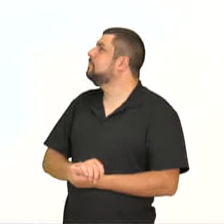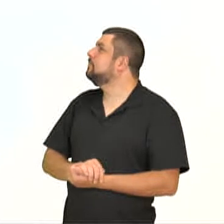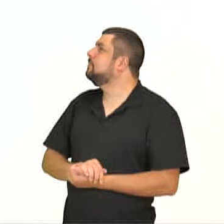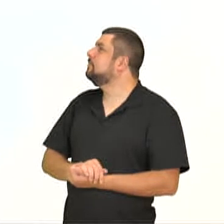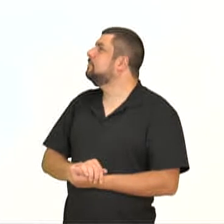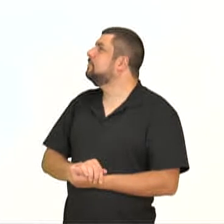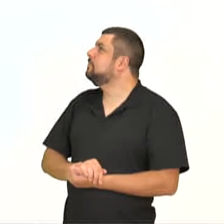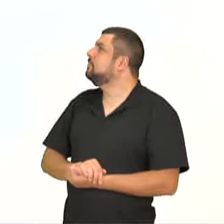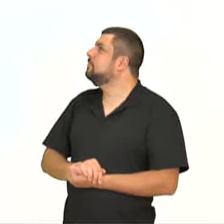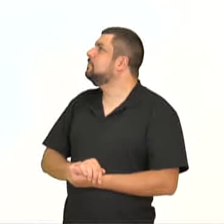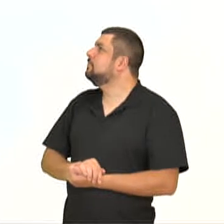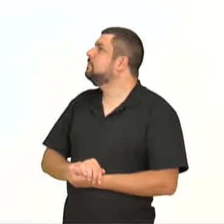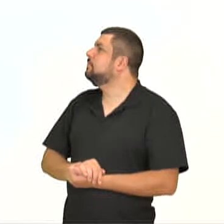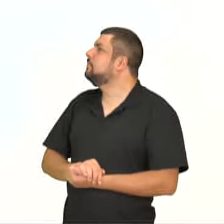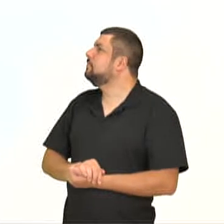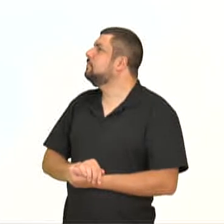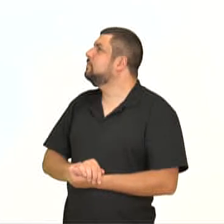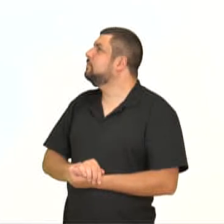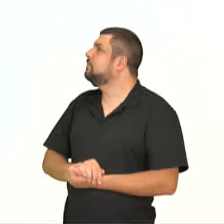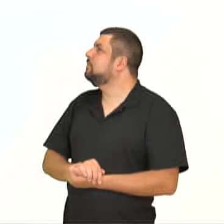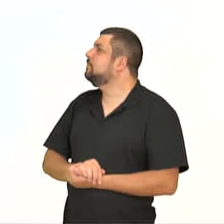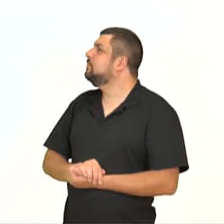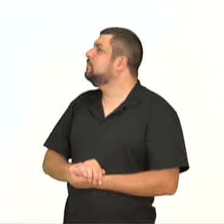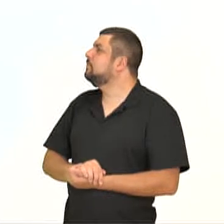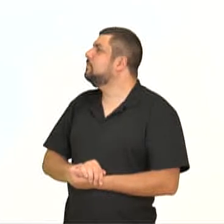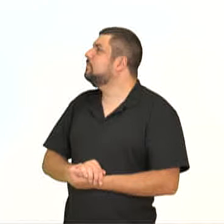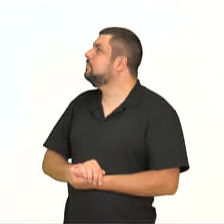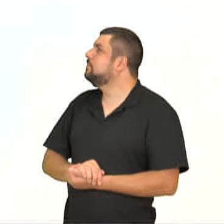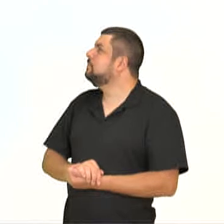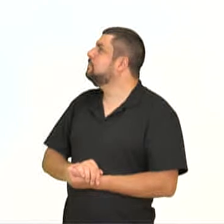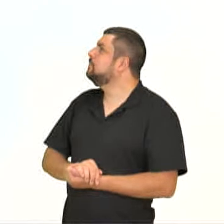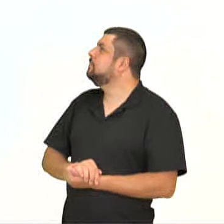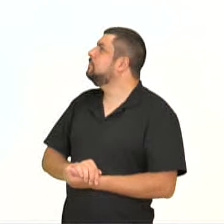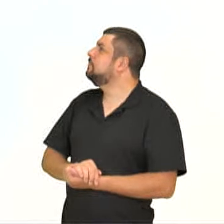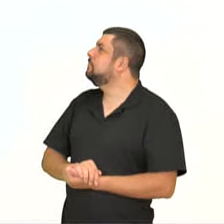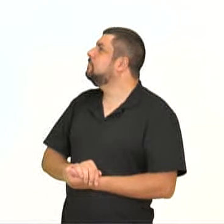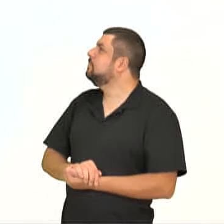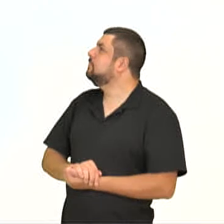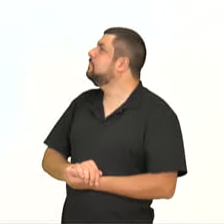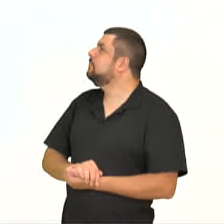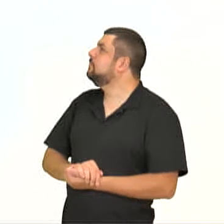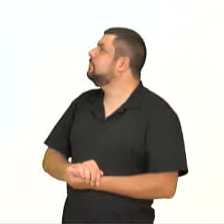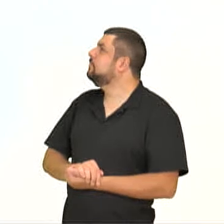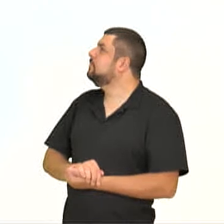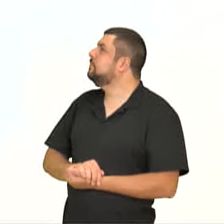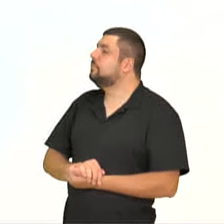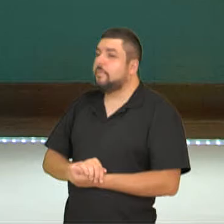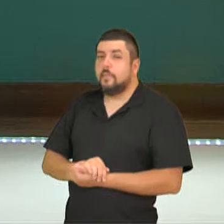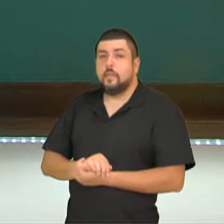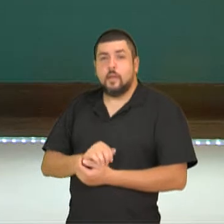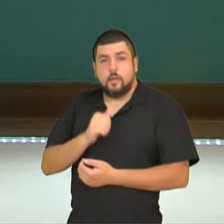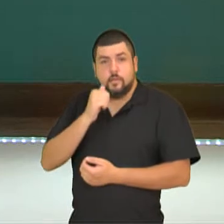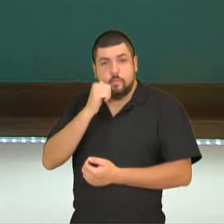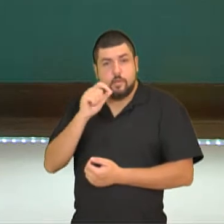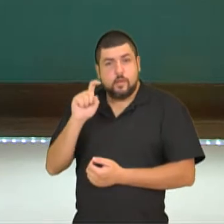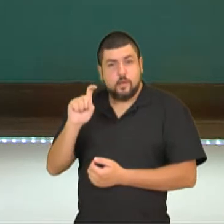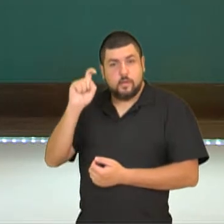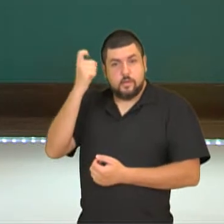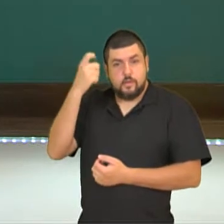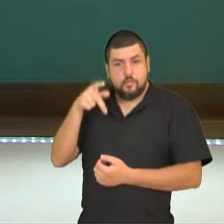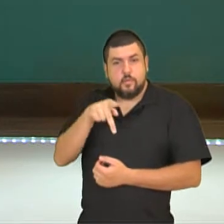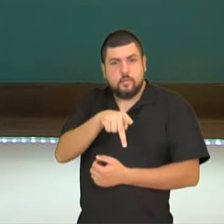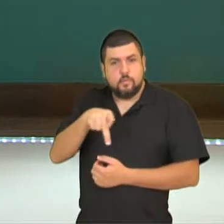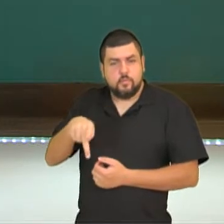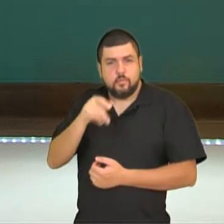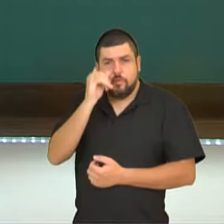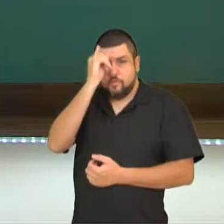escolas públicas. Ensinou em Instituto de Educação de Curitiba, aqui o Instituto de Educação, aqui do Paraná, ela era